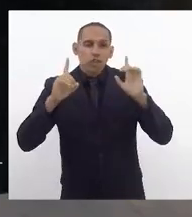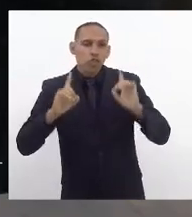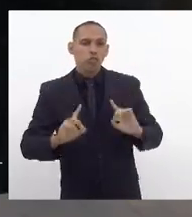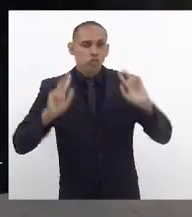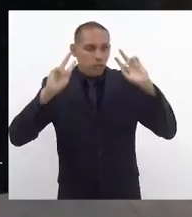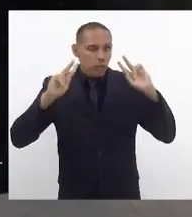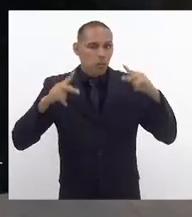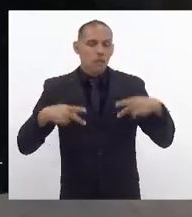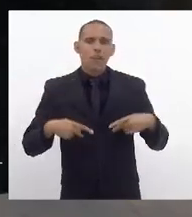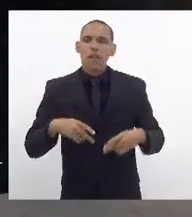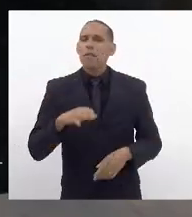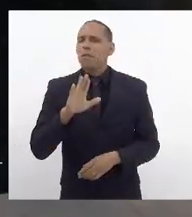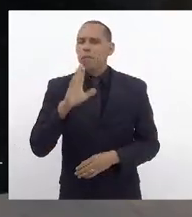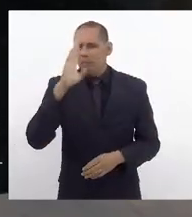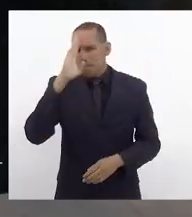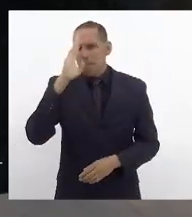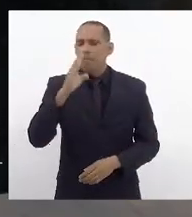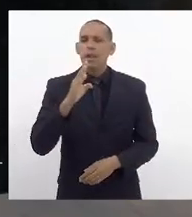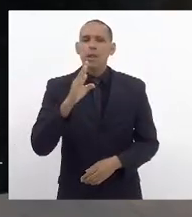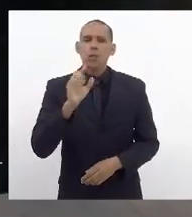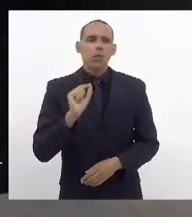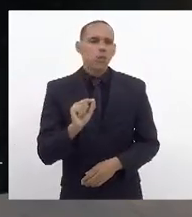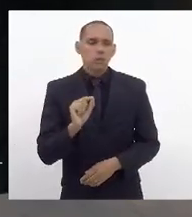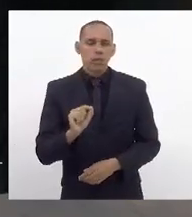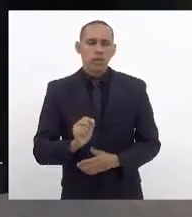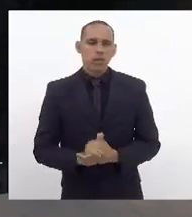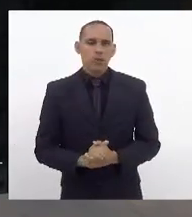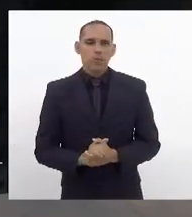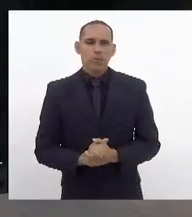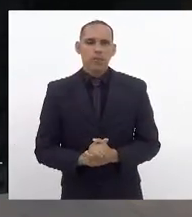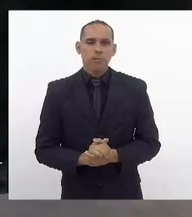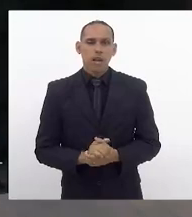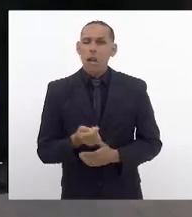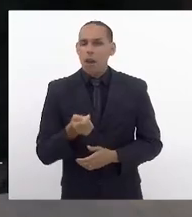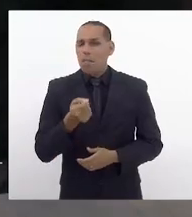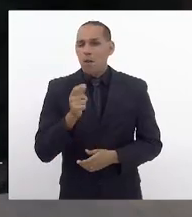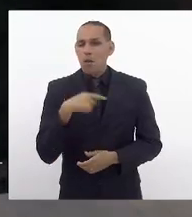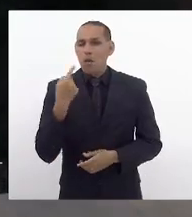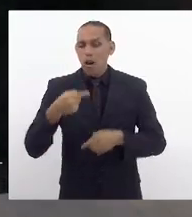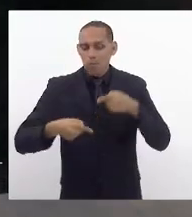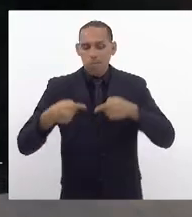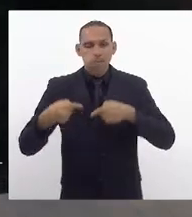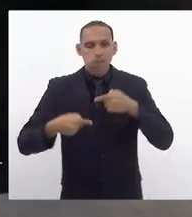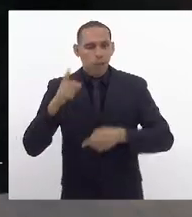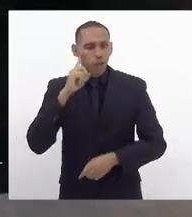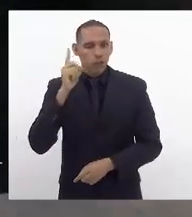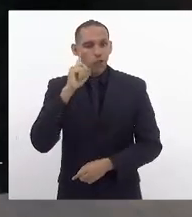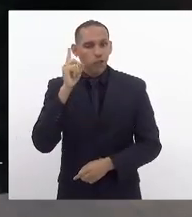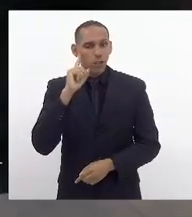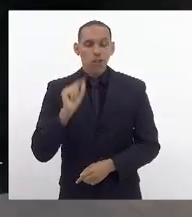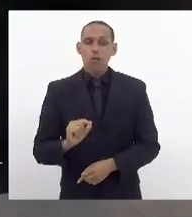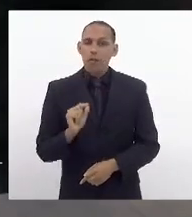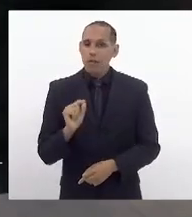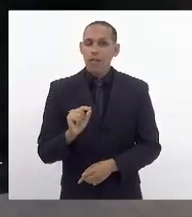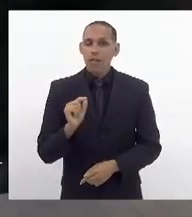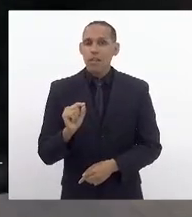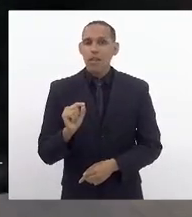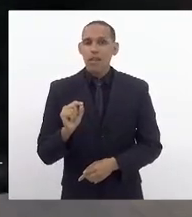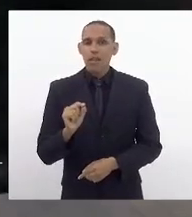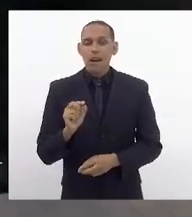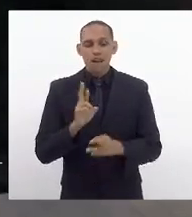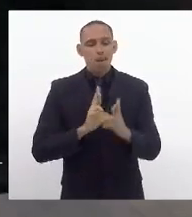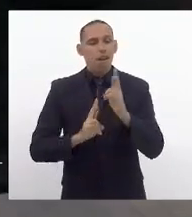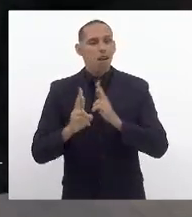humanos, mas, em especial, um debate que pouco fazemos no cotidiano, que é a